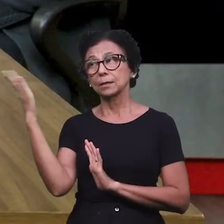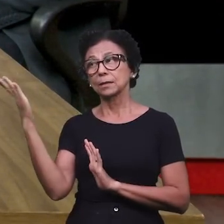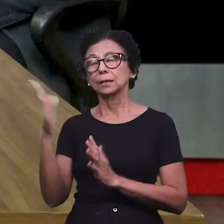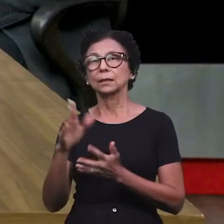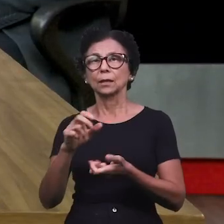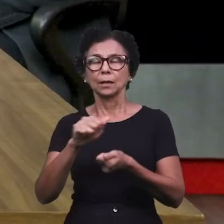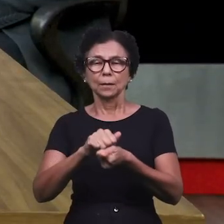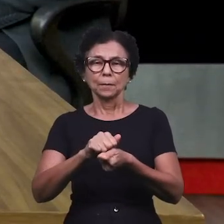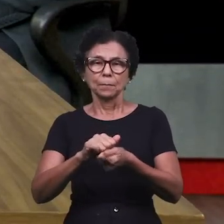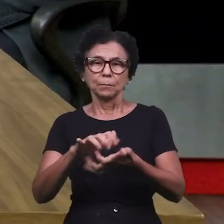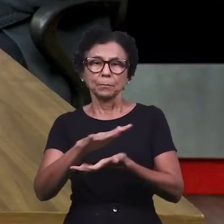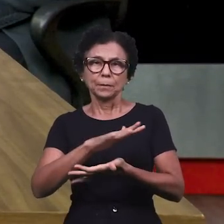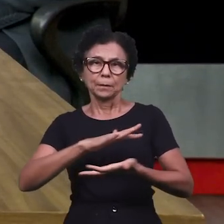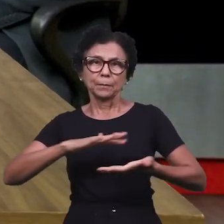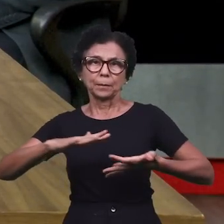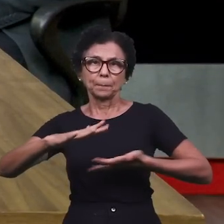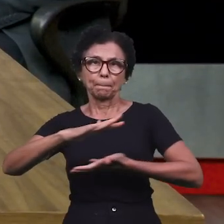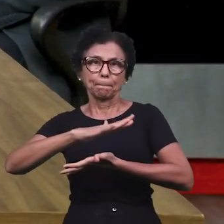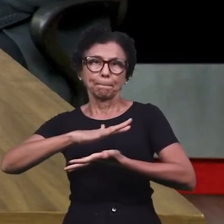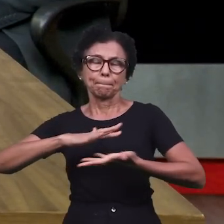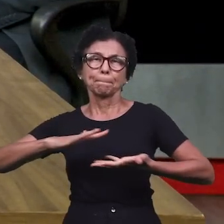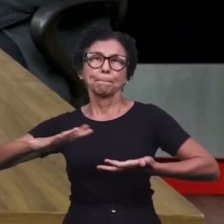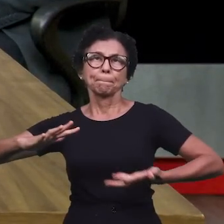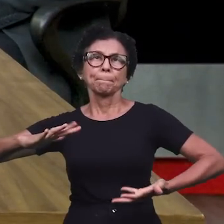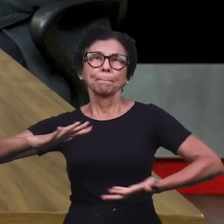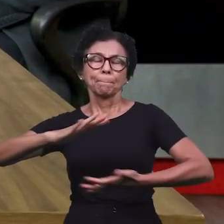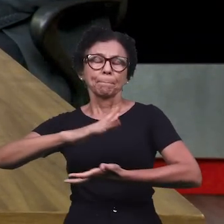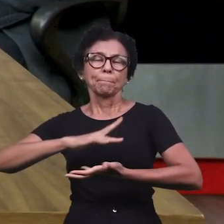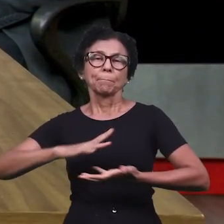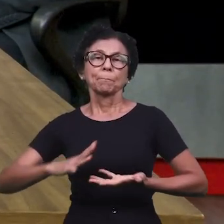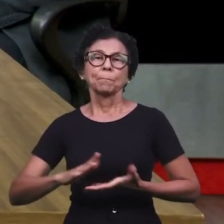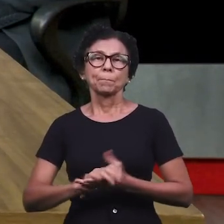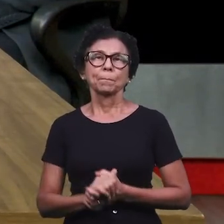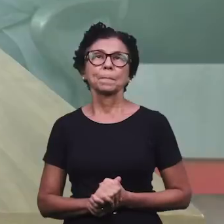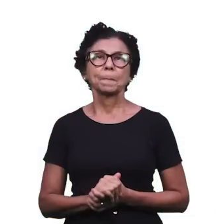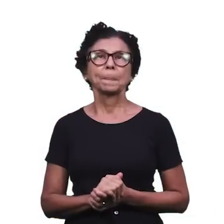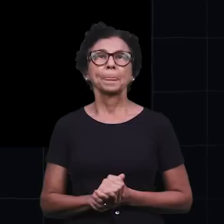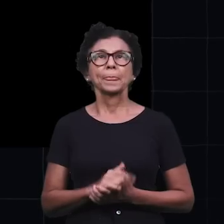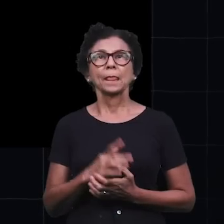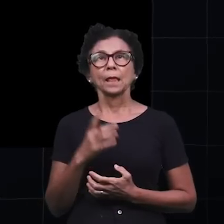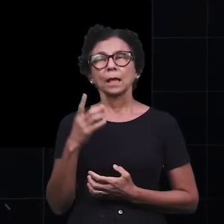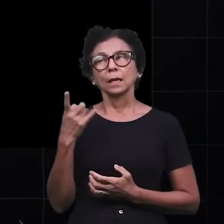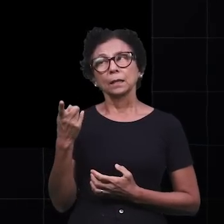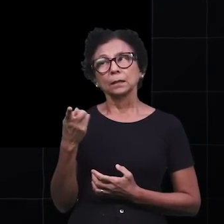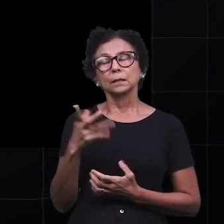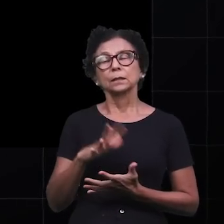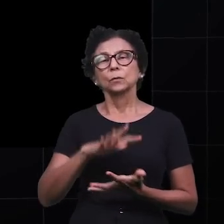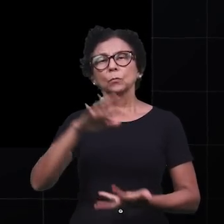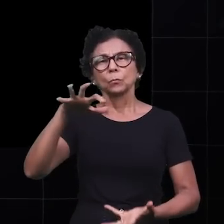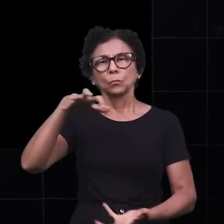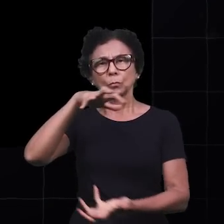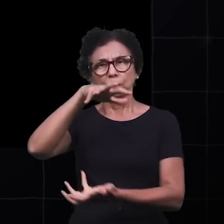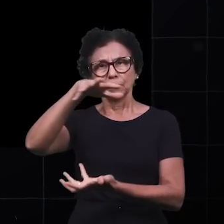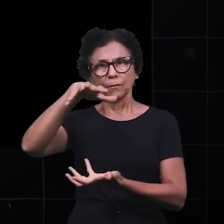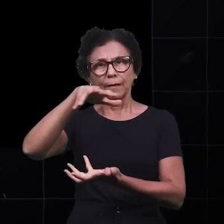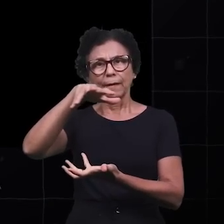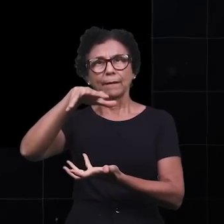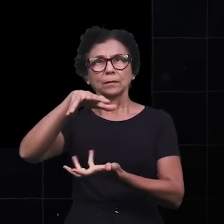Bang ele foi o quê? Uma grande expansão. E ele, fisicamente falando, o universo está ainda em